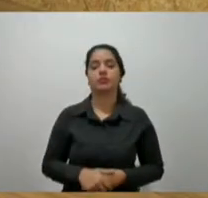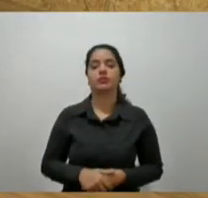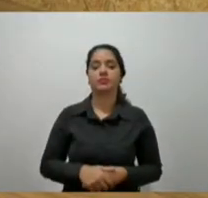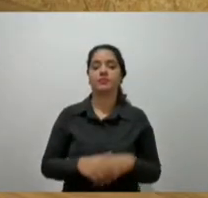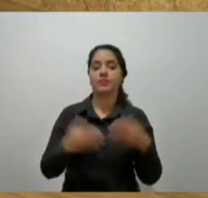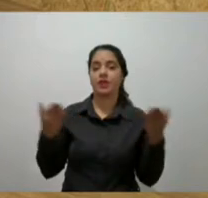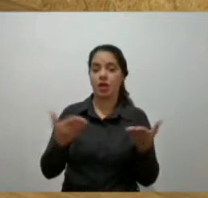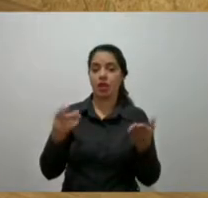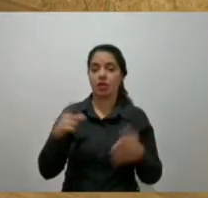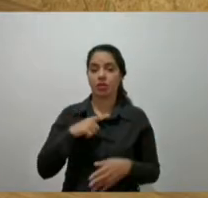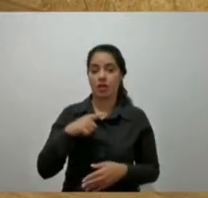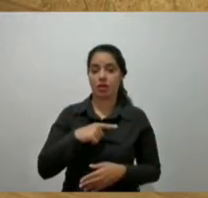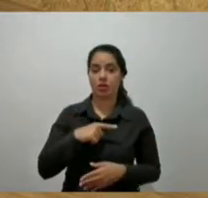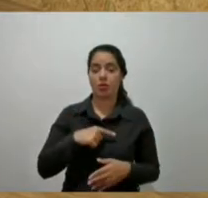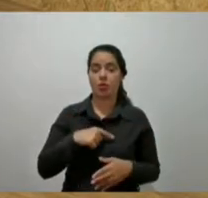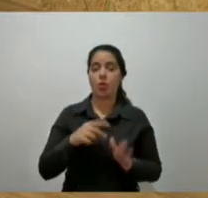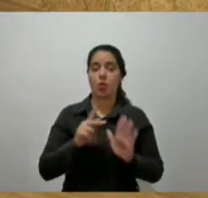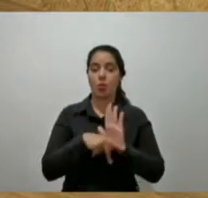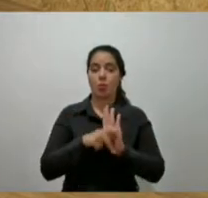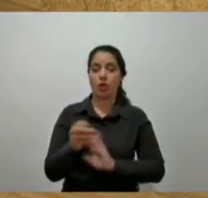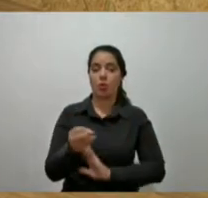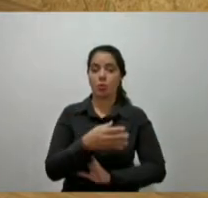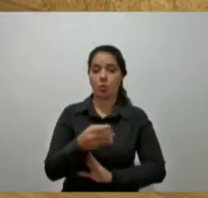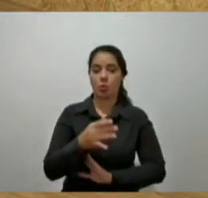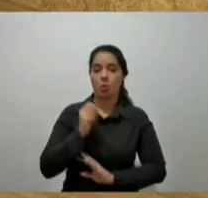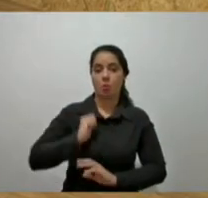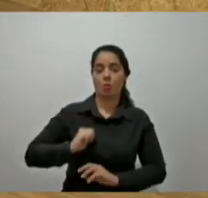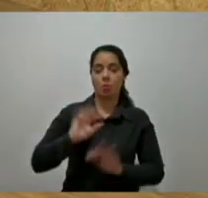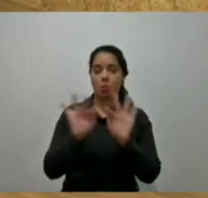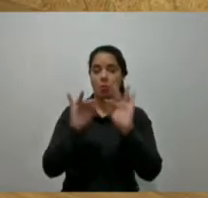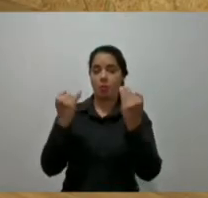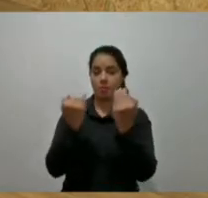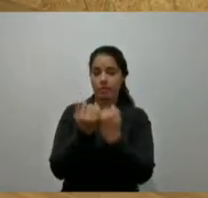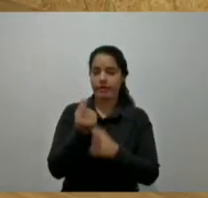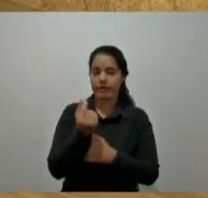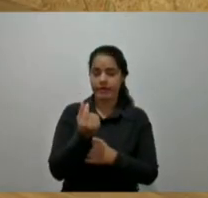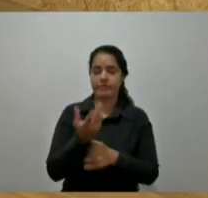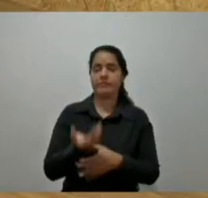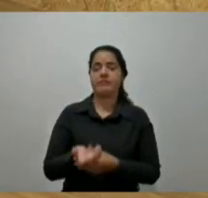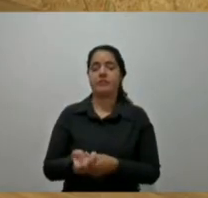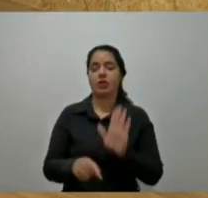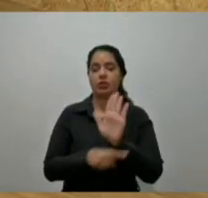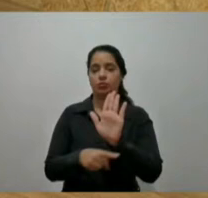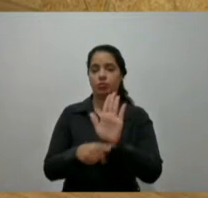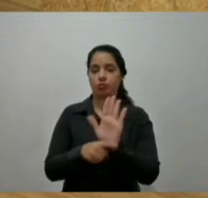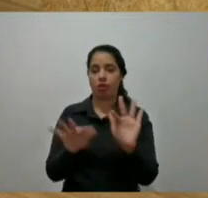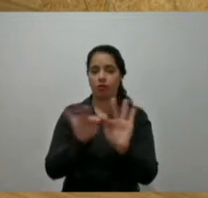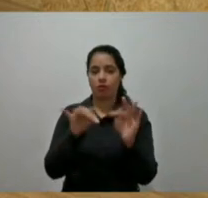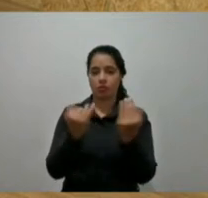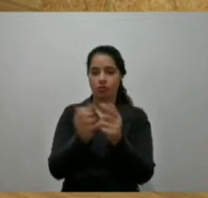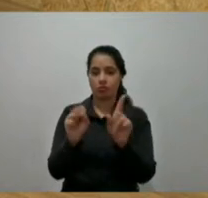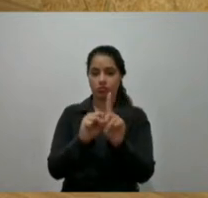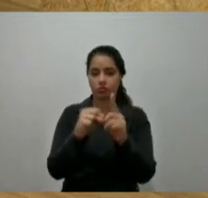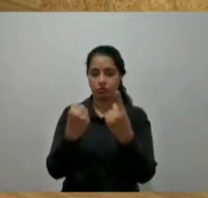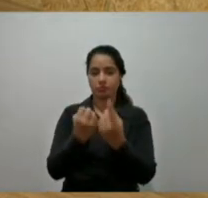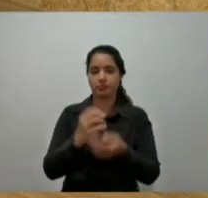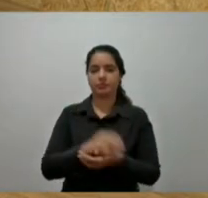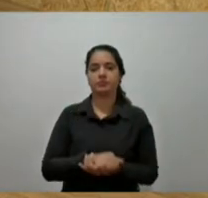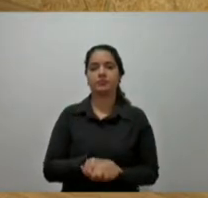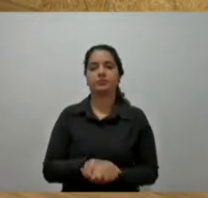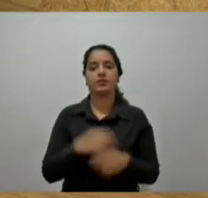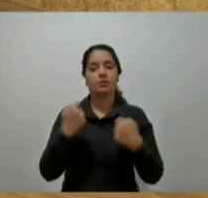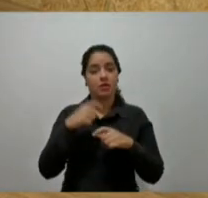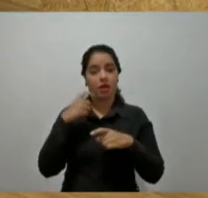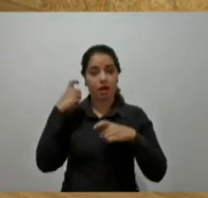novo programa Bolsa Família. Né? Nesse sentido, acho que tem uma grande preocupação que a gente precisa ter, com exceção da fiscal,